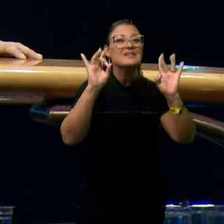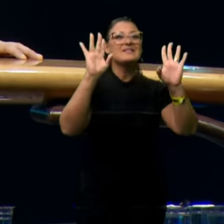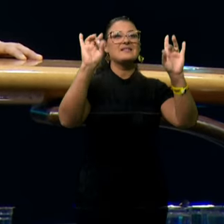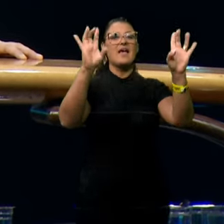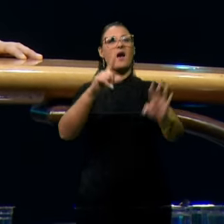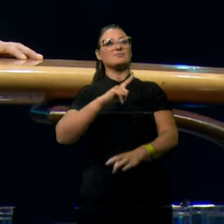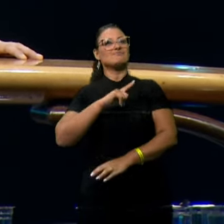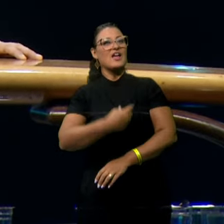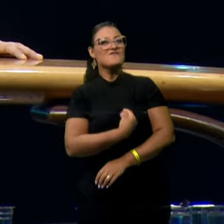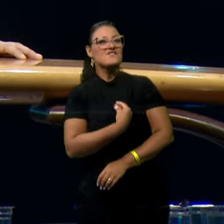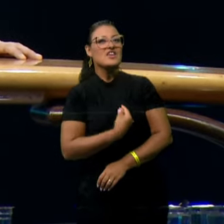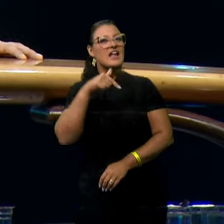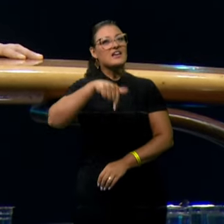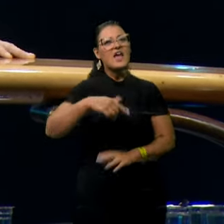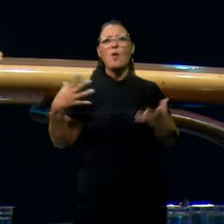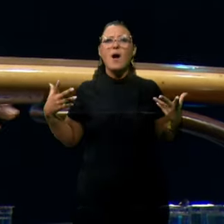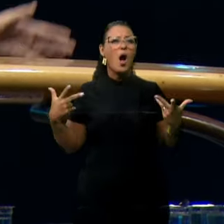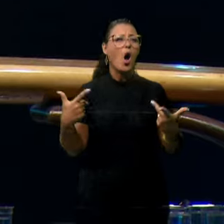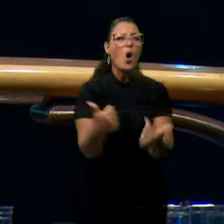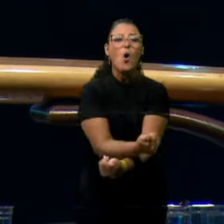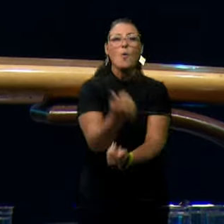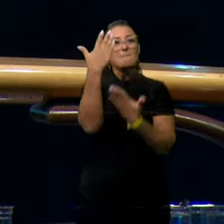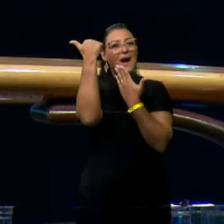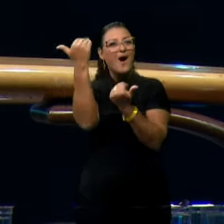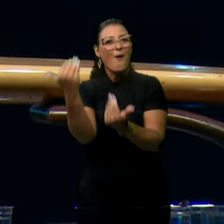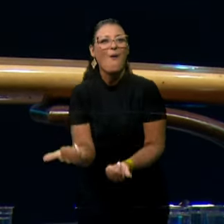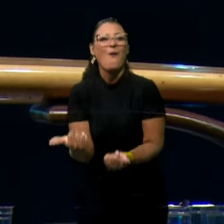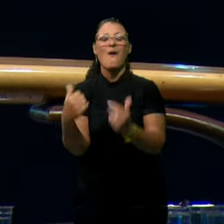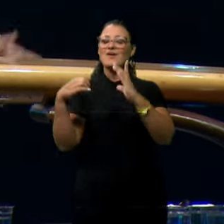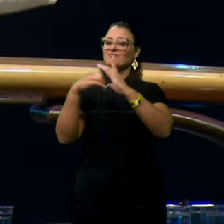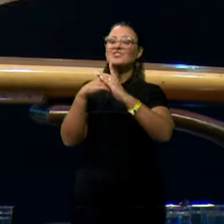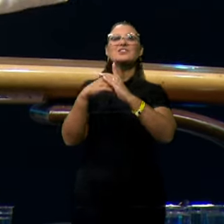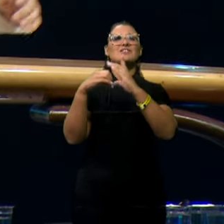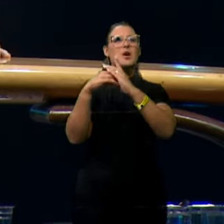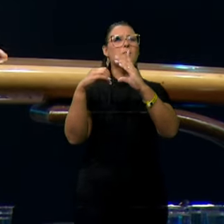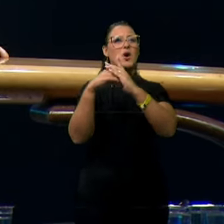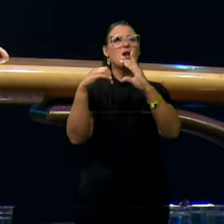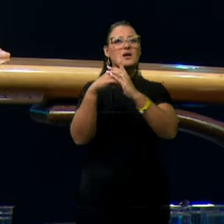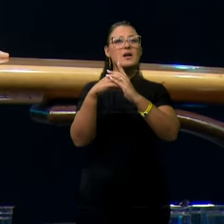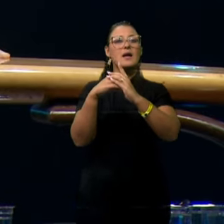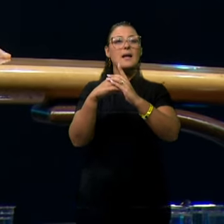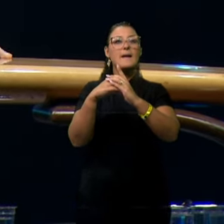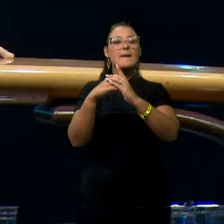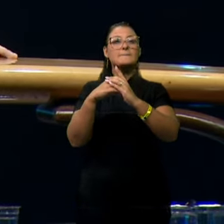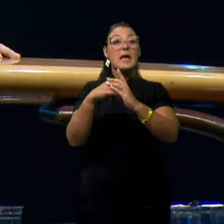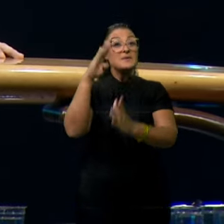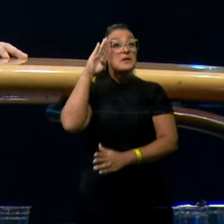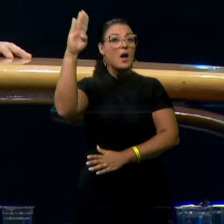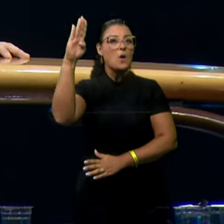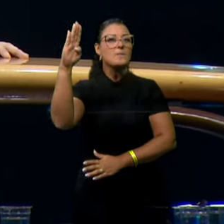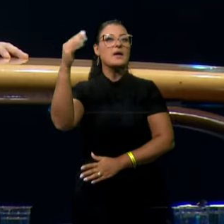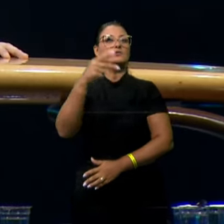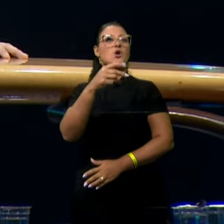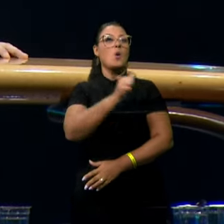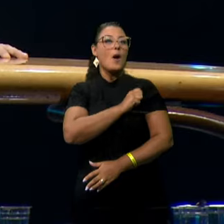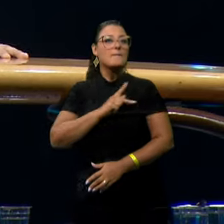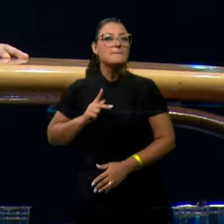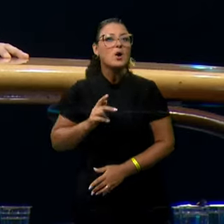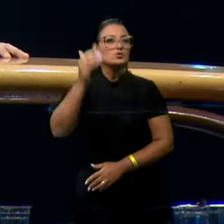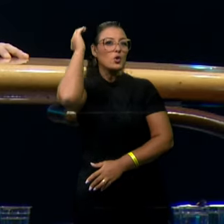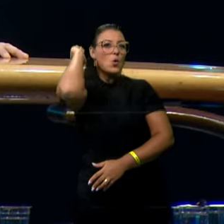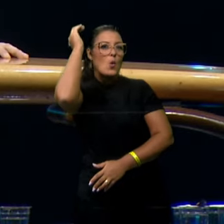uma honra da casa esta família principalmente Apóstolo reina que tem sido um amigo companheiro porque um companheiro